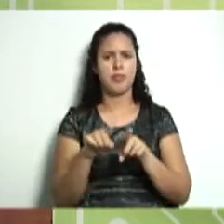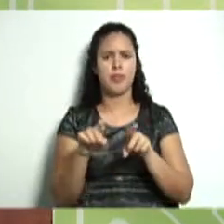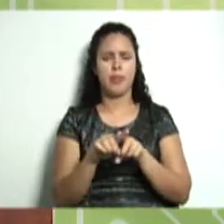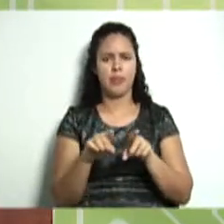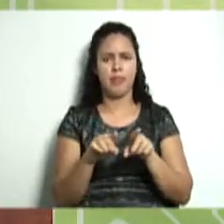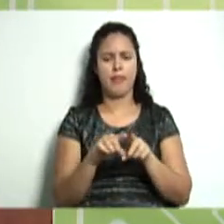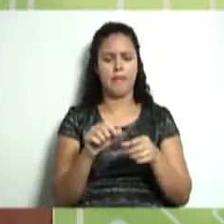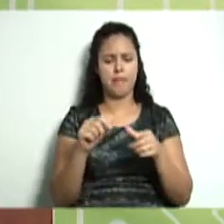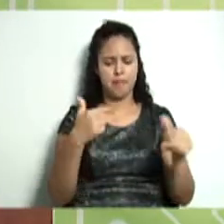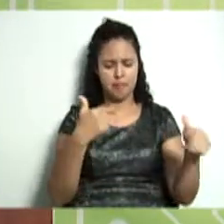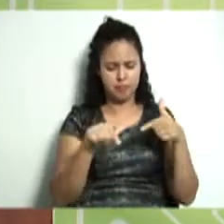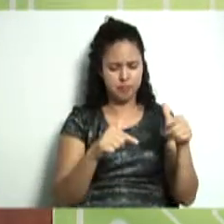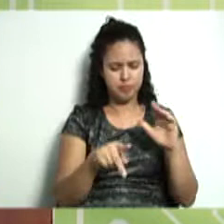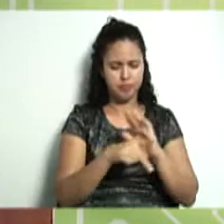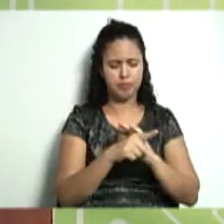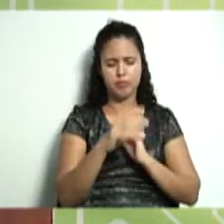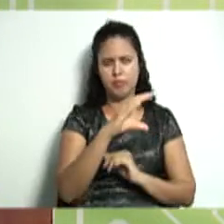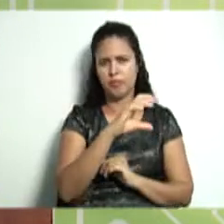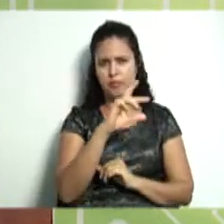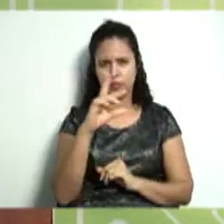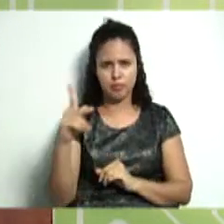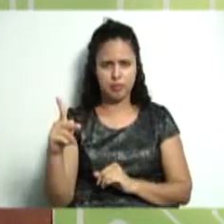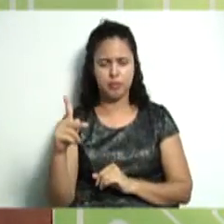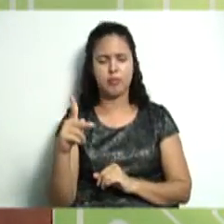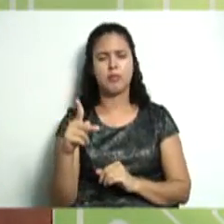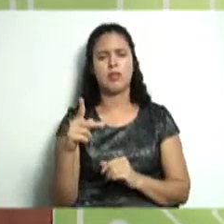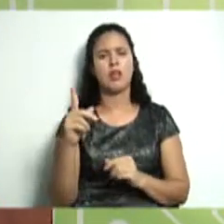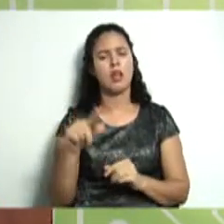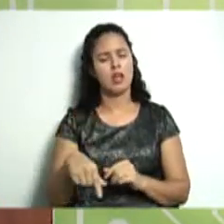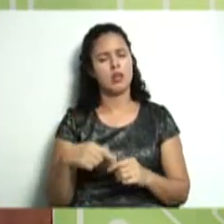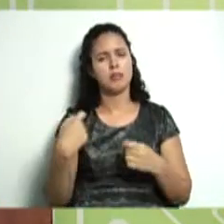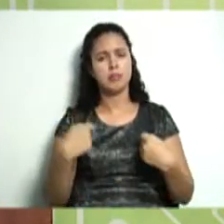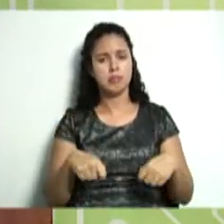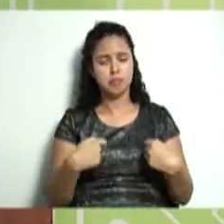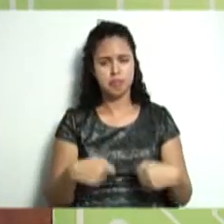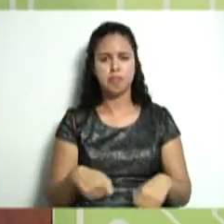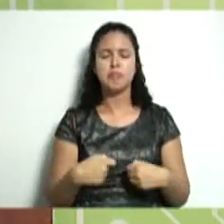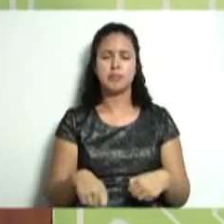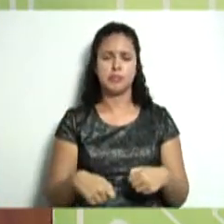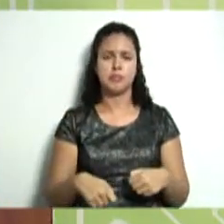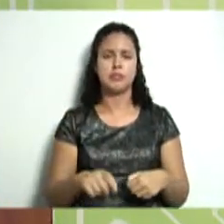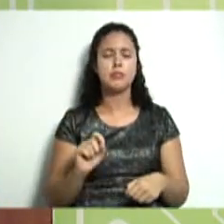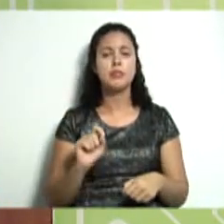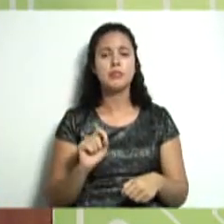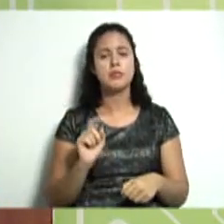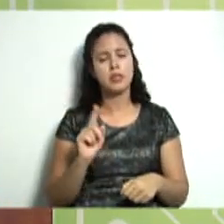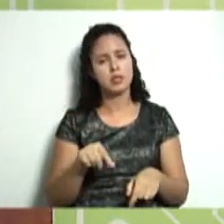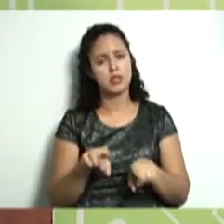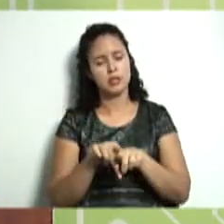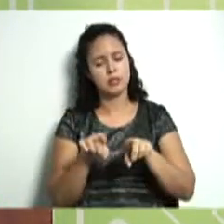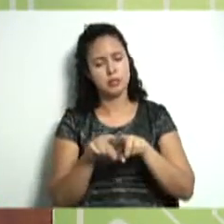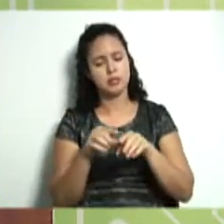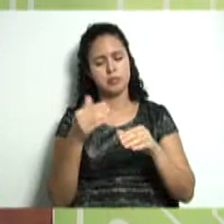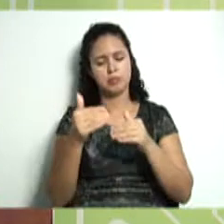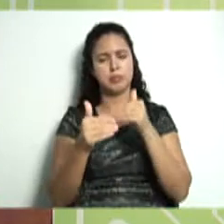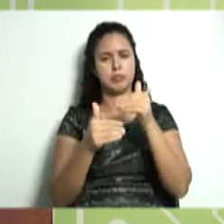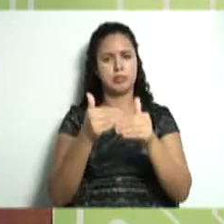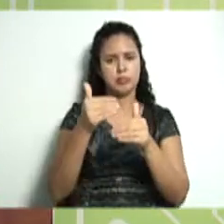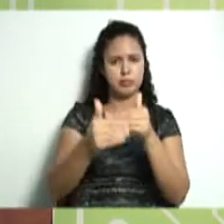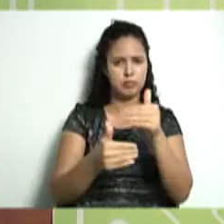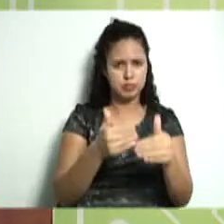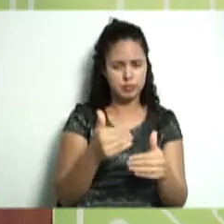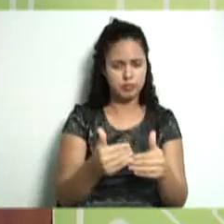das cooperativas, é necessário afirmar que também há um desenvolvimento